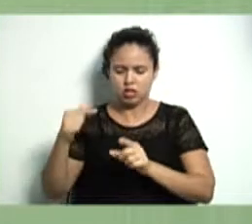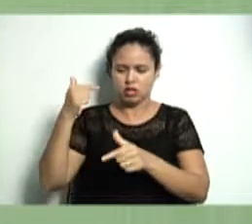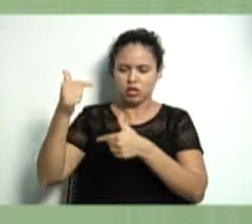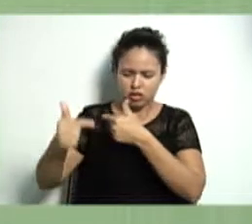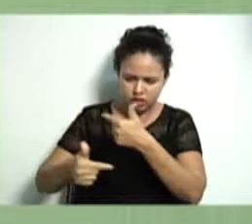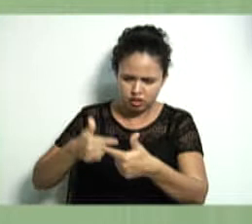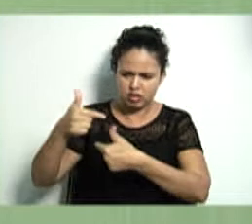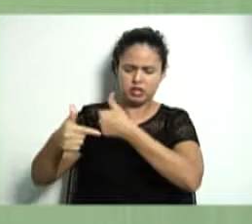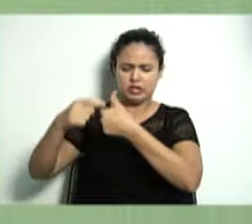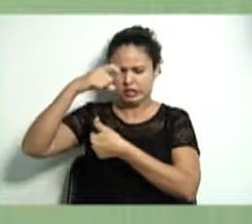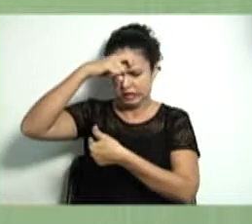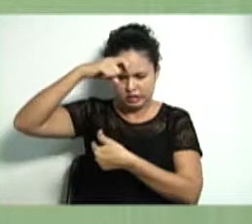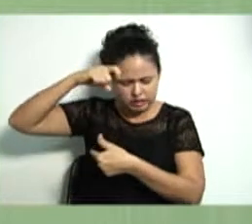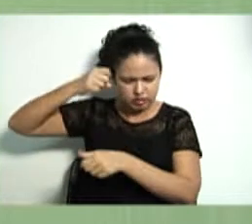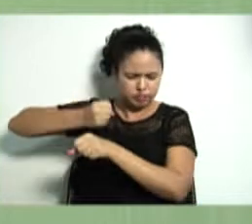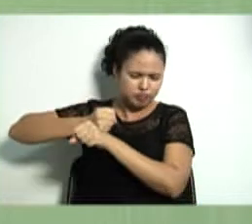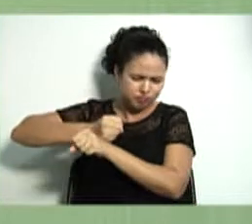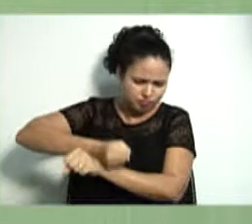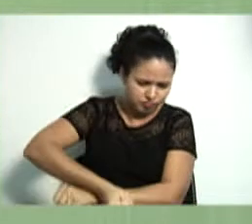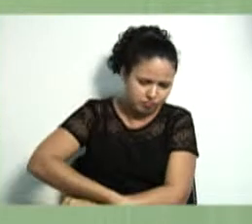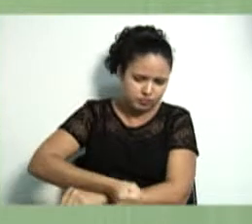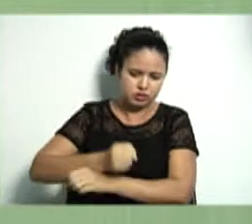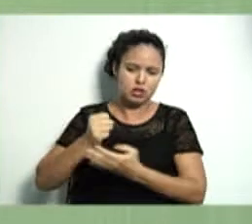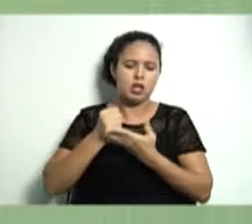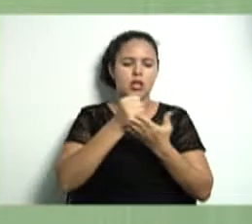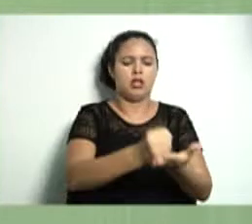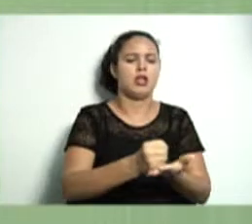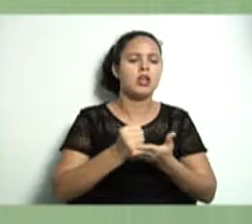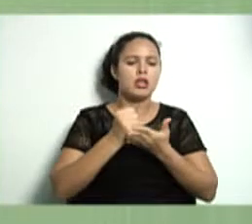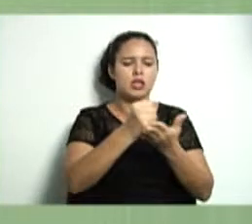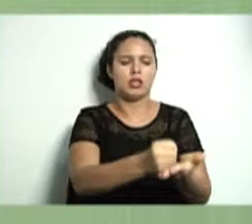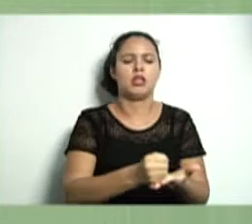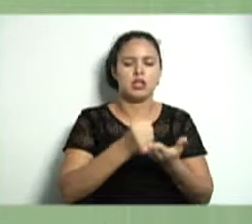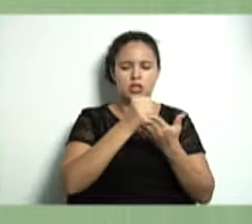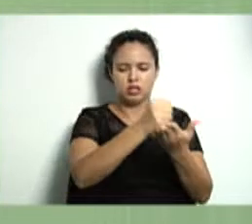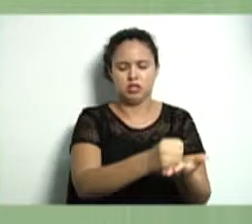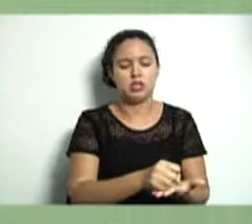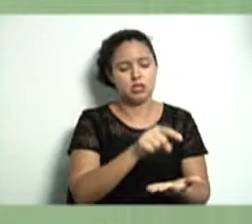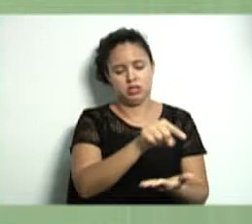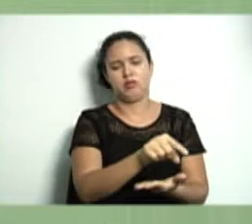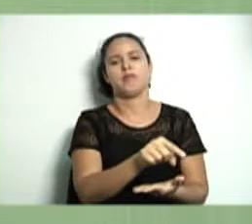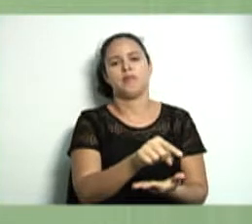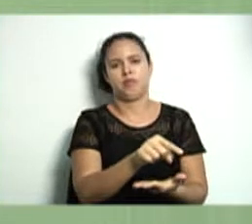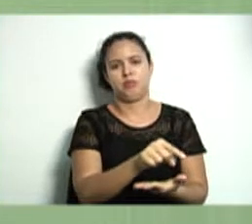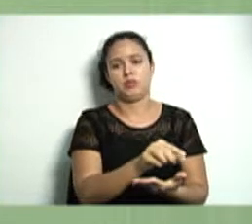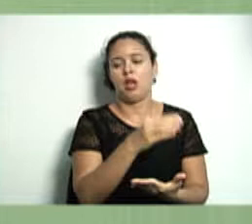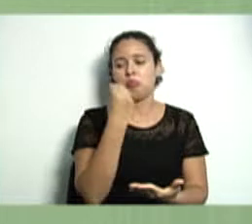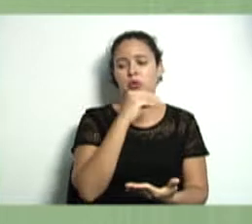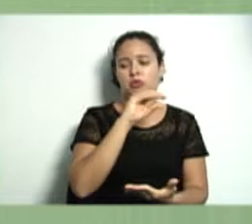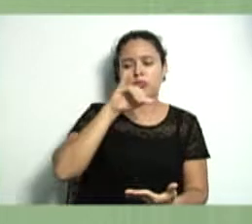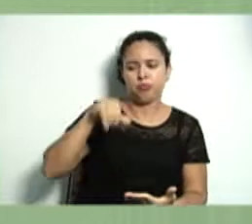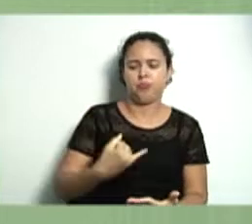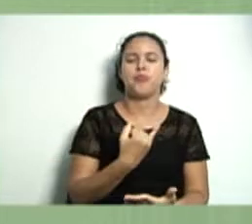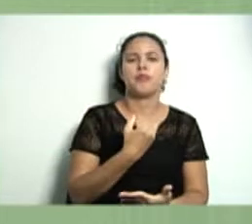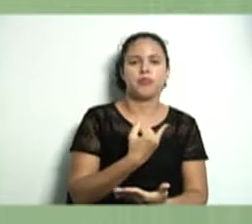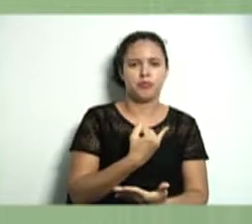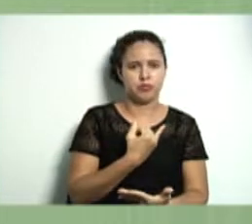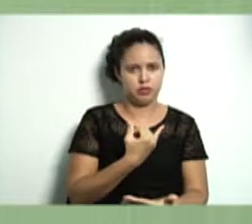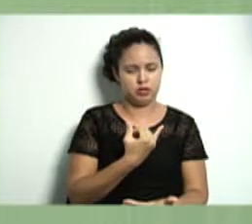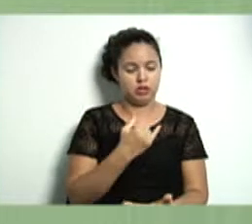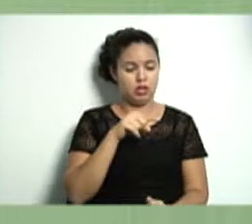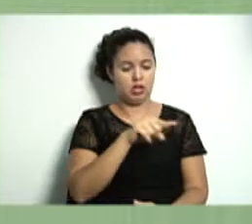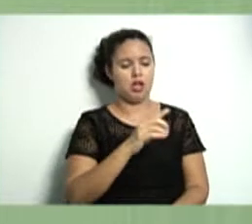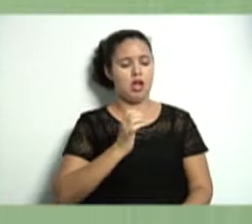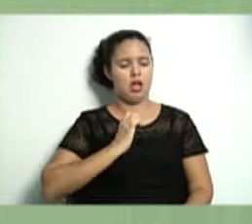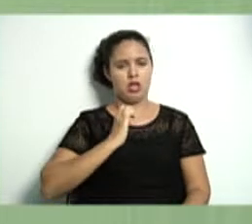A escravidão tornou-se responsável, através do seu trabalho, pela produção da riqueza, que era desfrutada pela